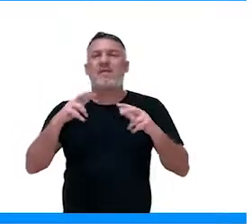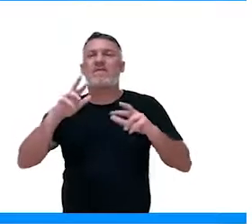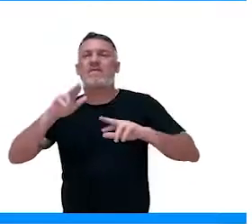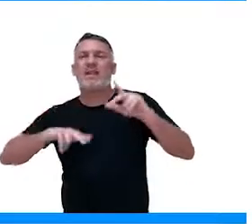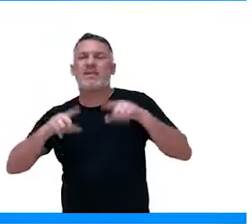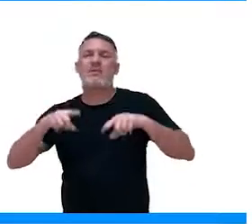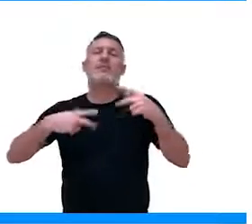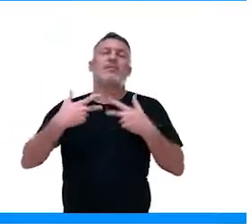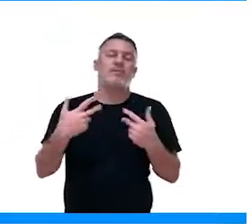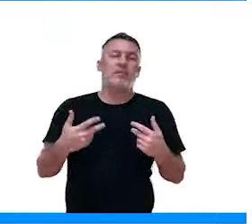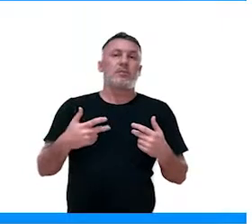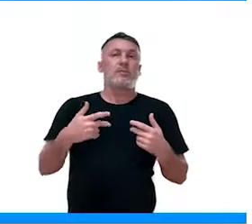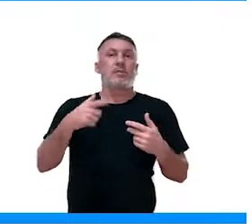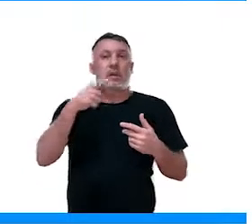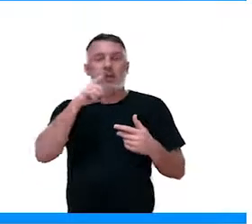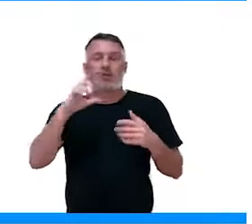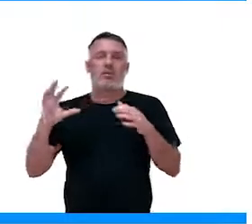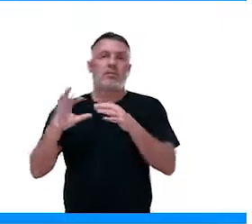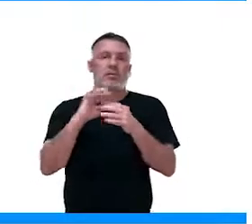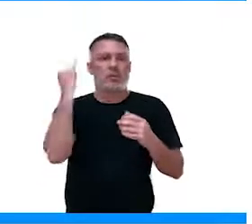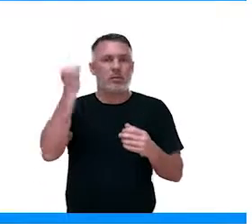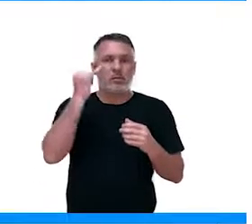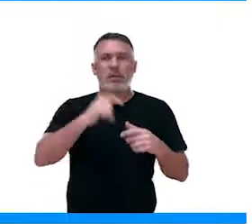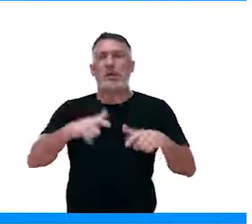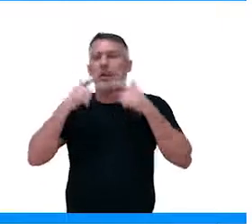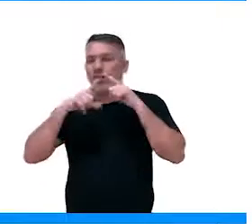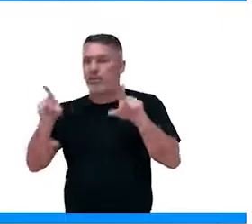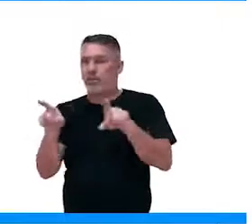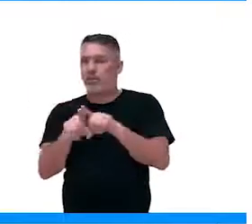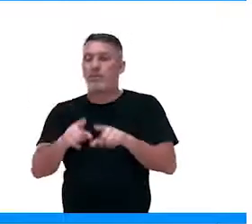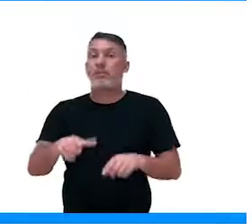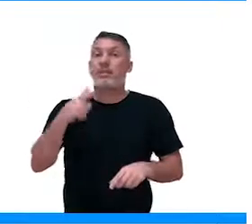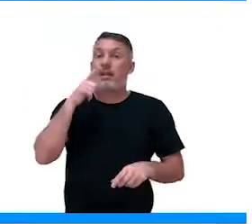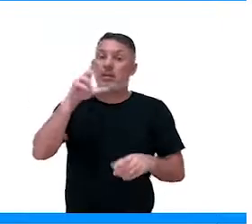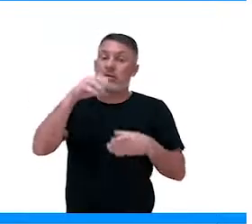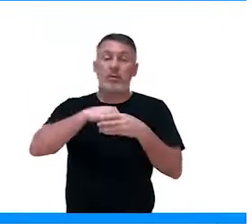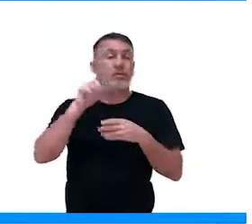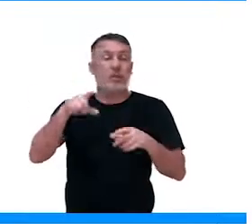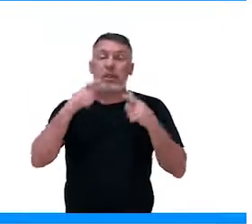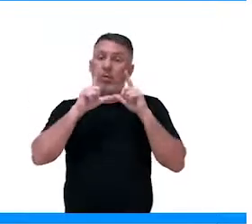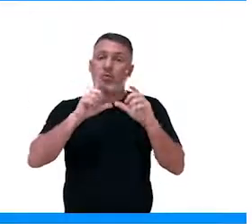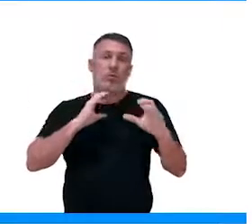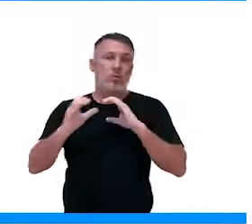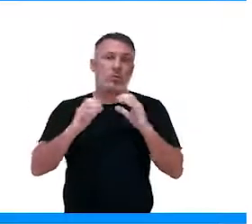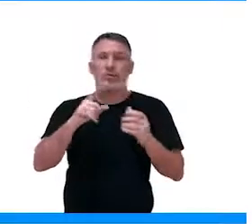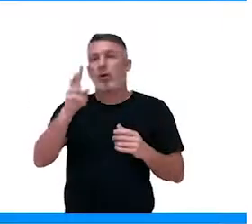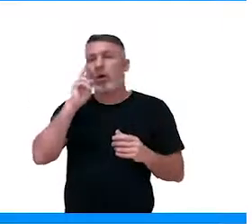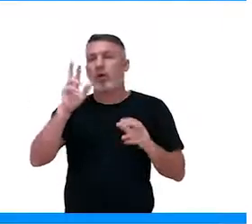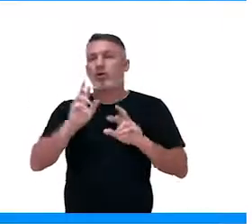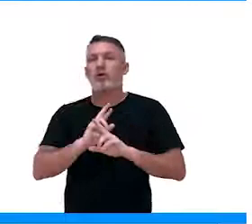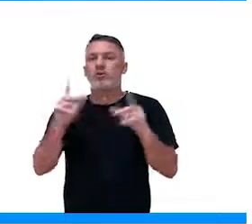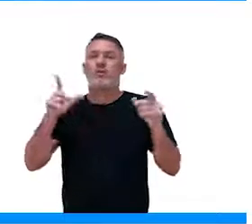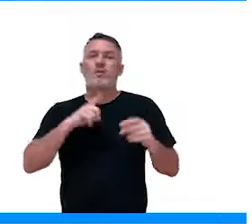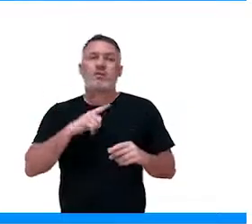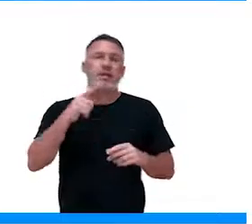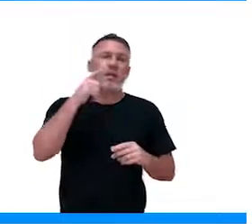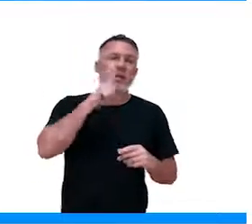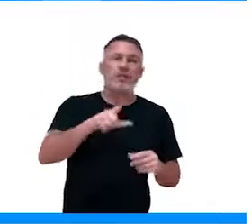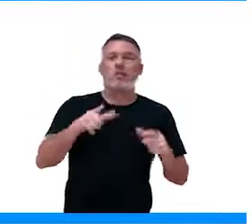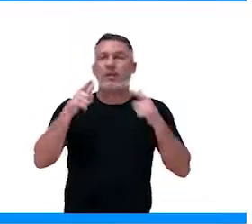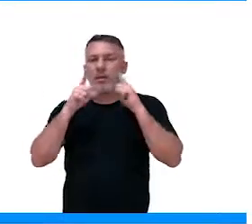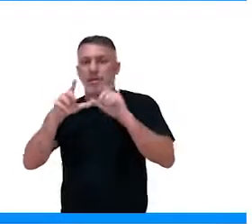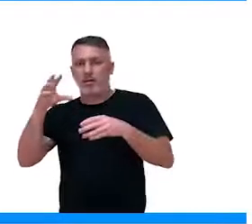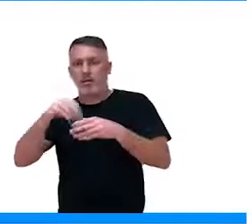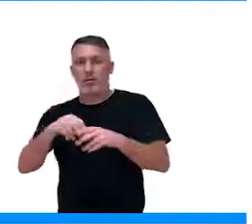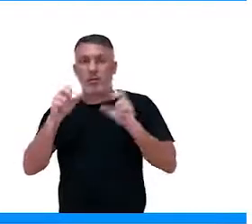qualquer contexto, né? E a linguagem também. A língua é uma forma de linguagem. E hoje a gente vai ver essa diferença aí entre língua